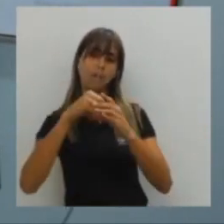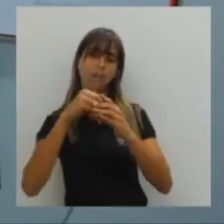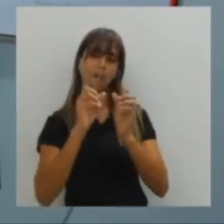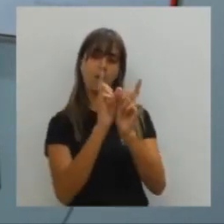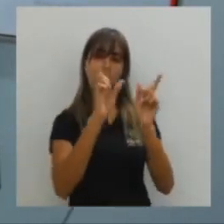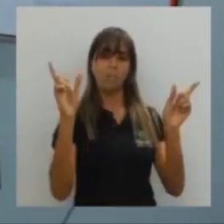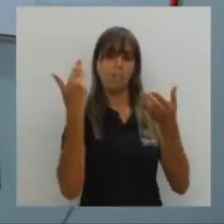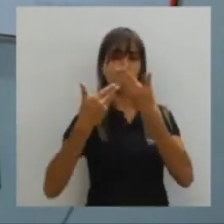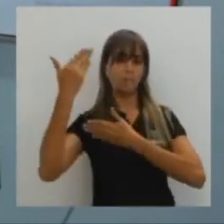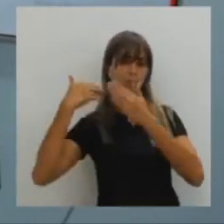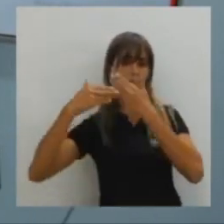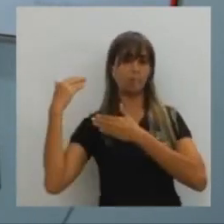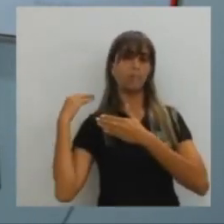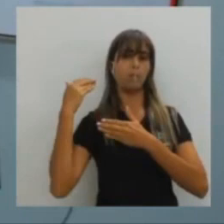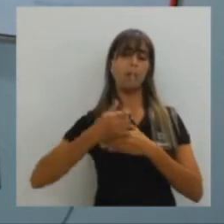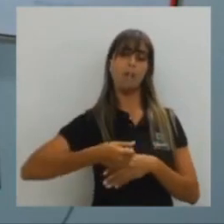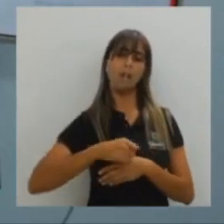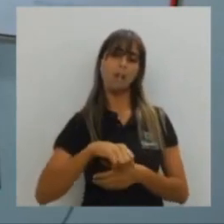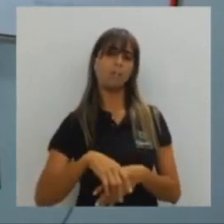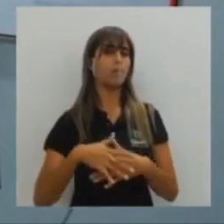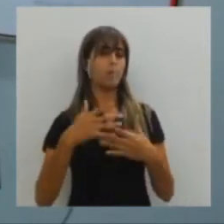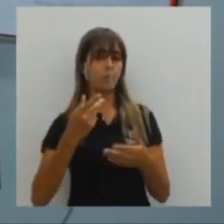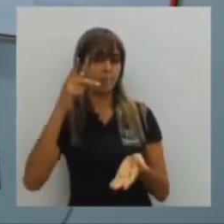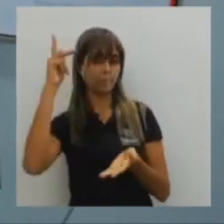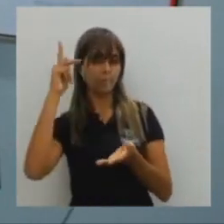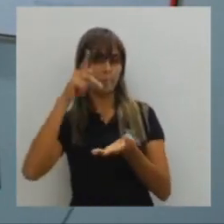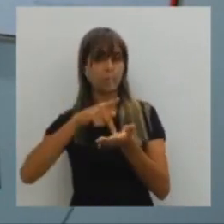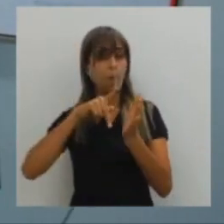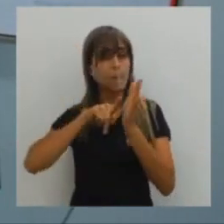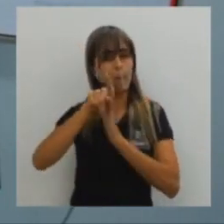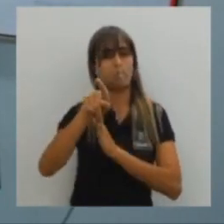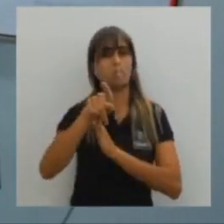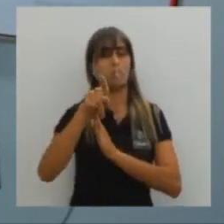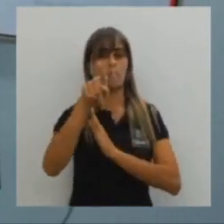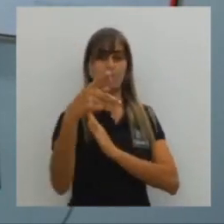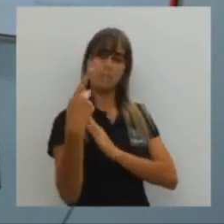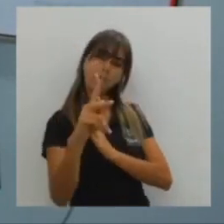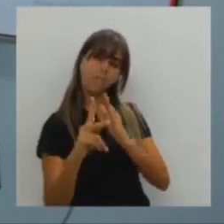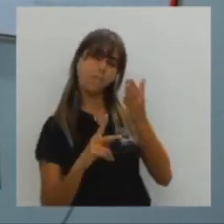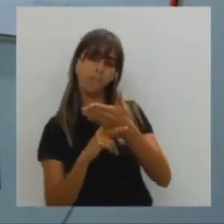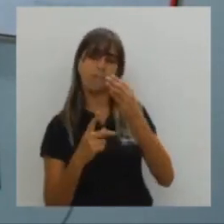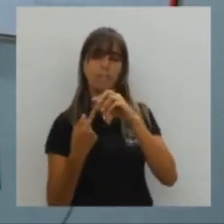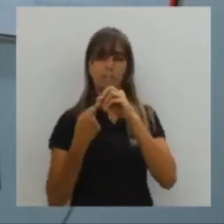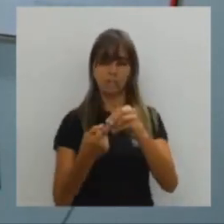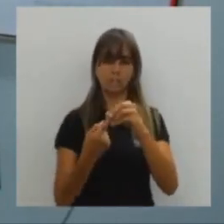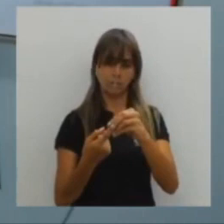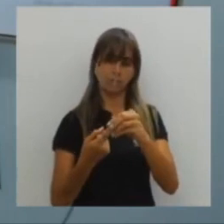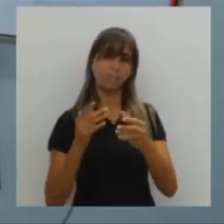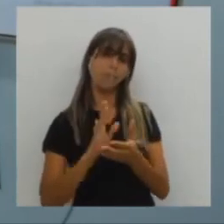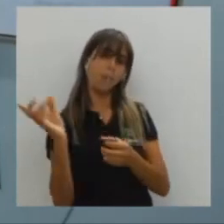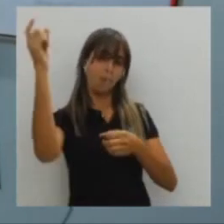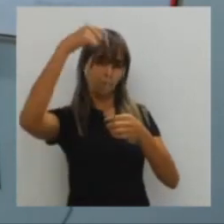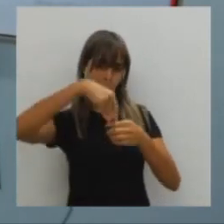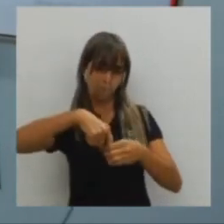passado no modo afirmativo. Quando eu nego e quando eu faço uma pergunta, o teu verbo principal, a tua ação, ele